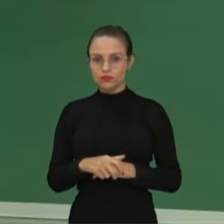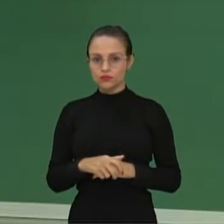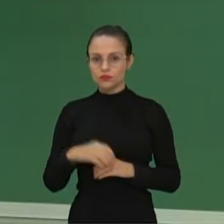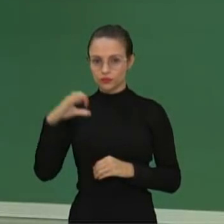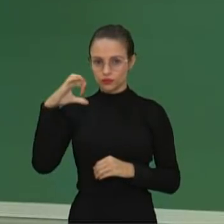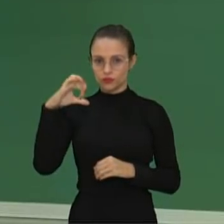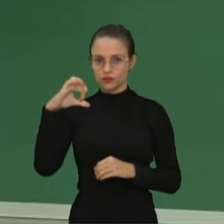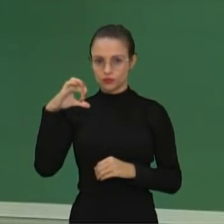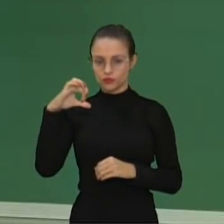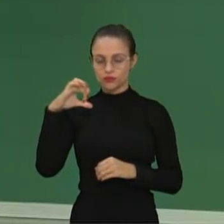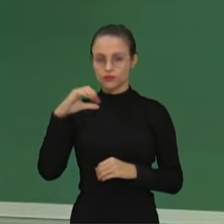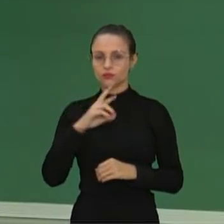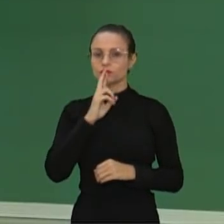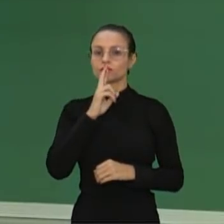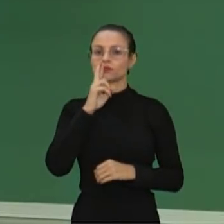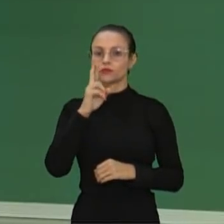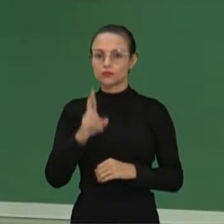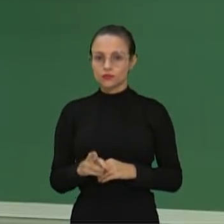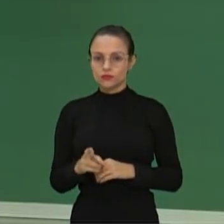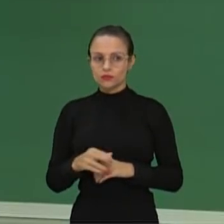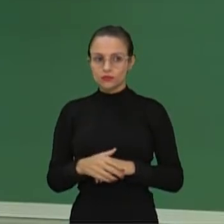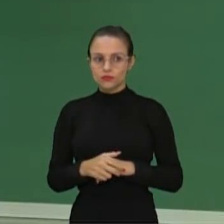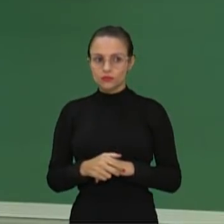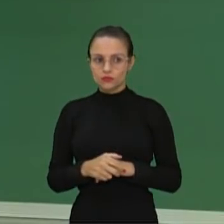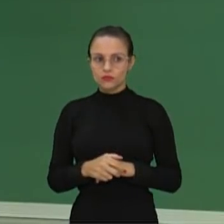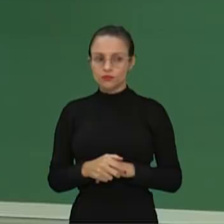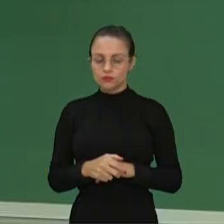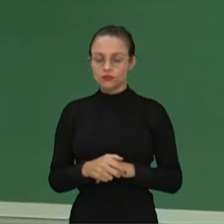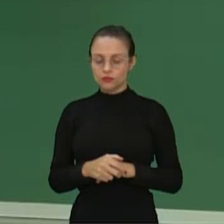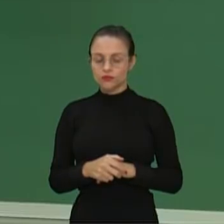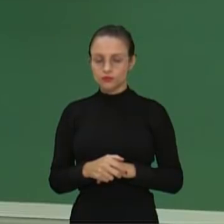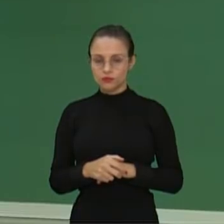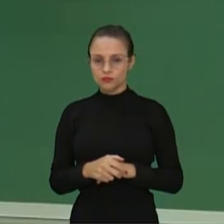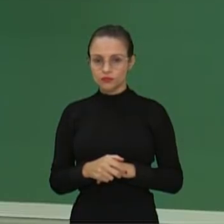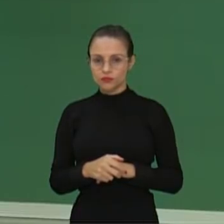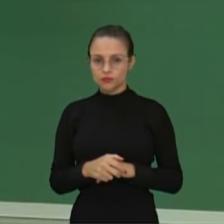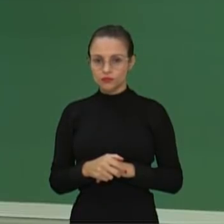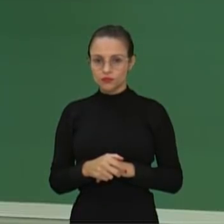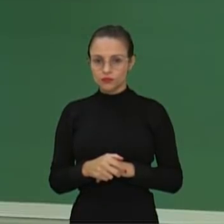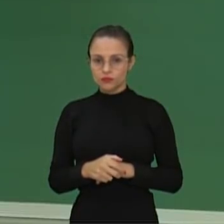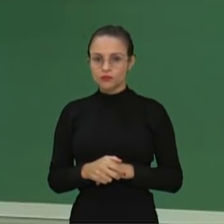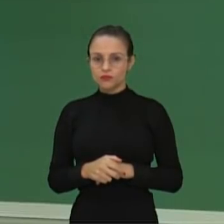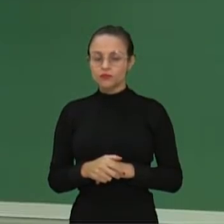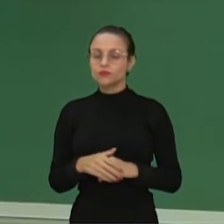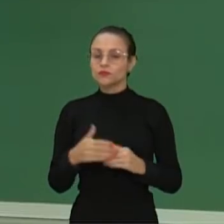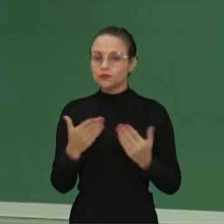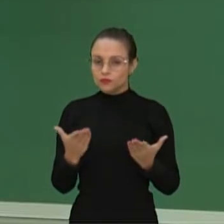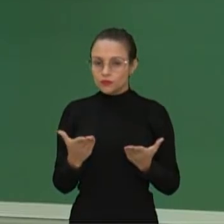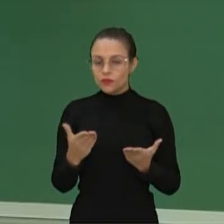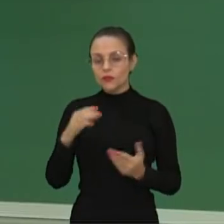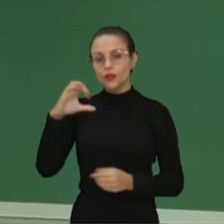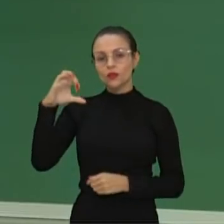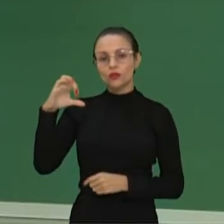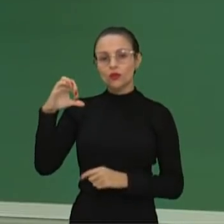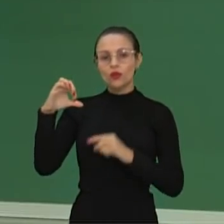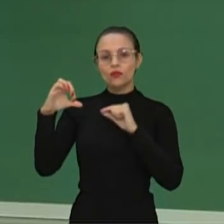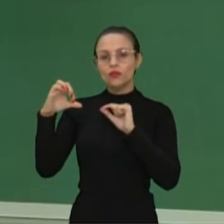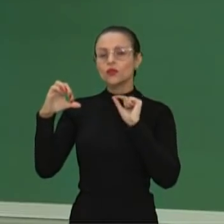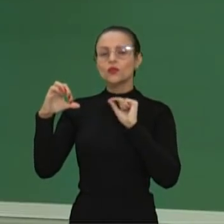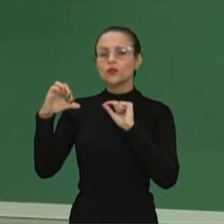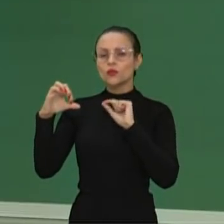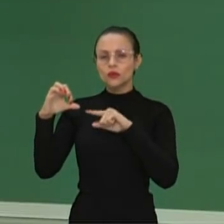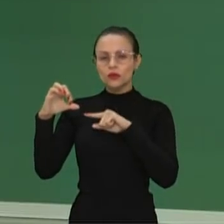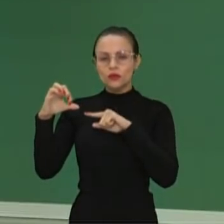É a nossa resposta, é a raiz da equação, né? E nosso problema, o 9 vem a ser o